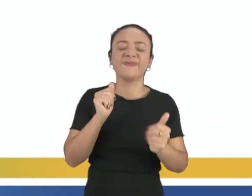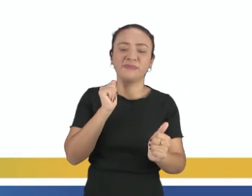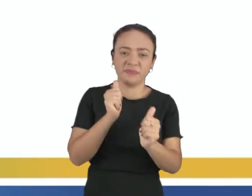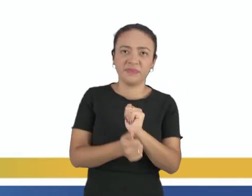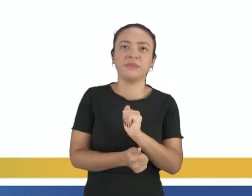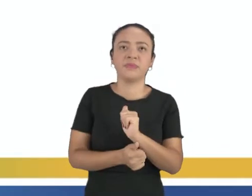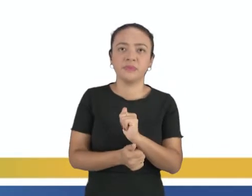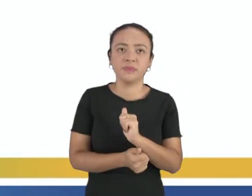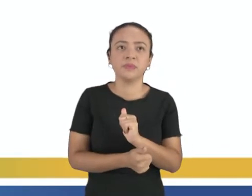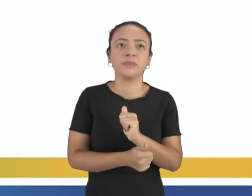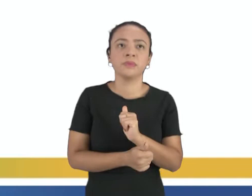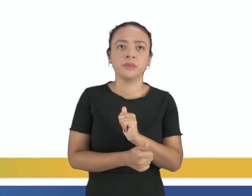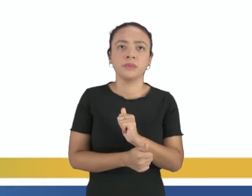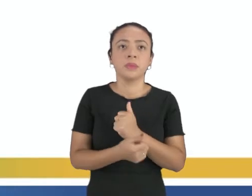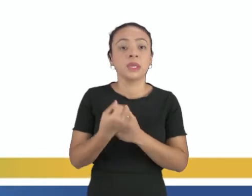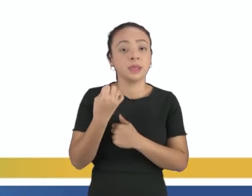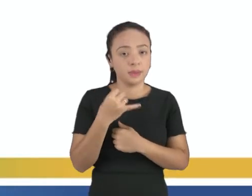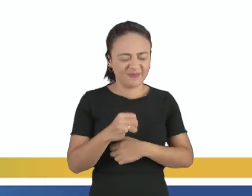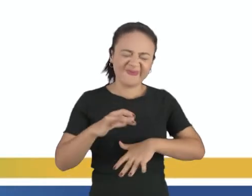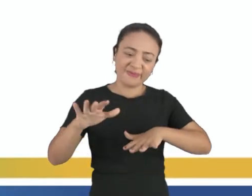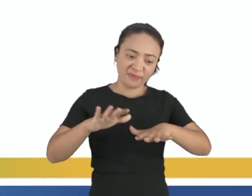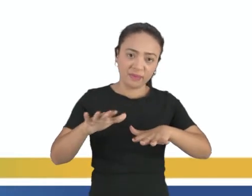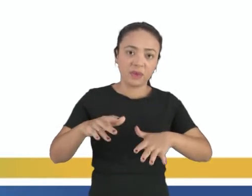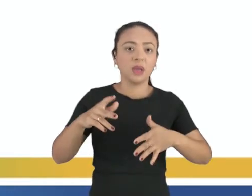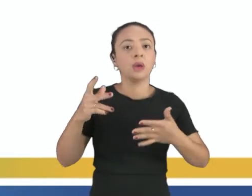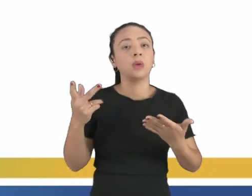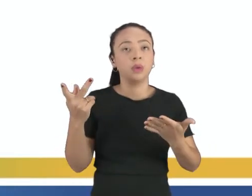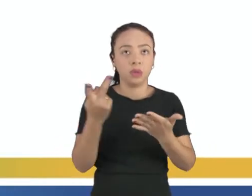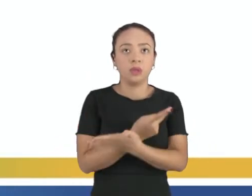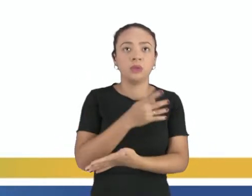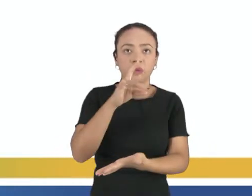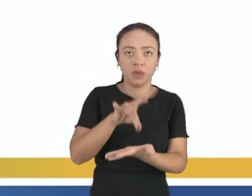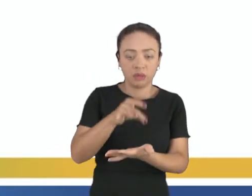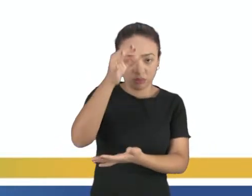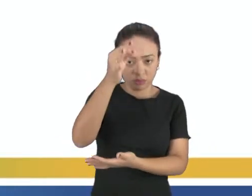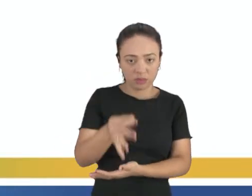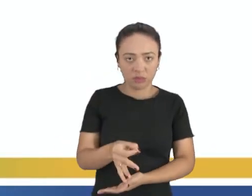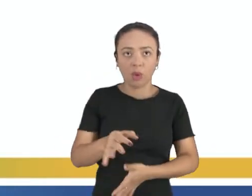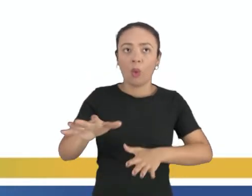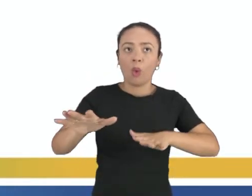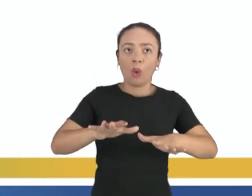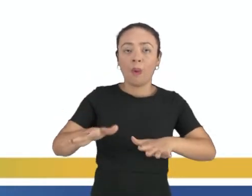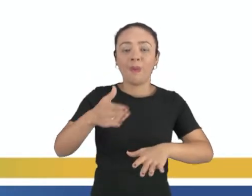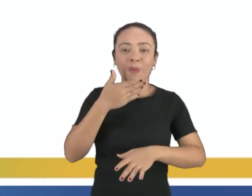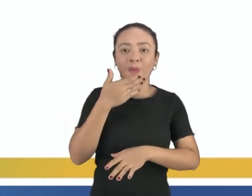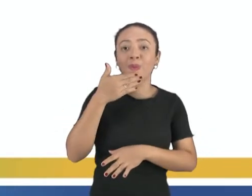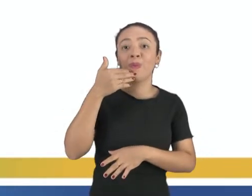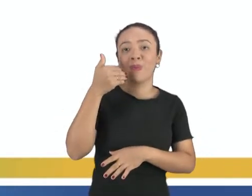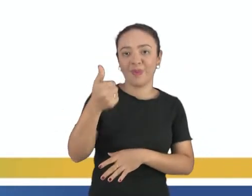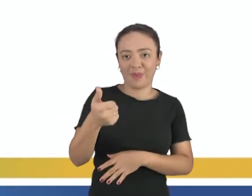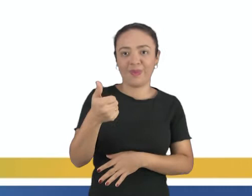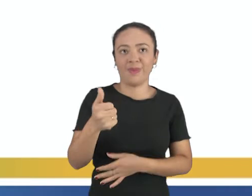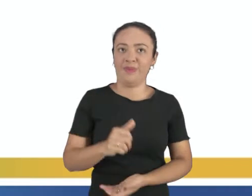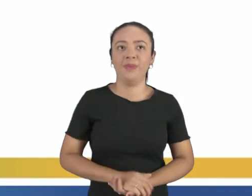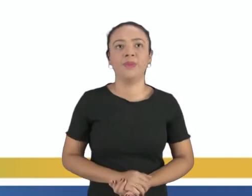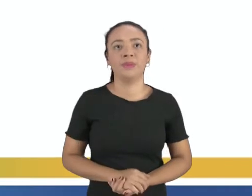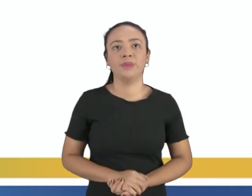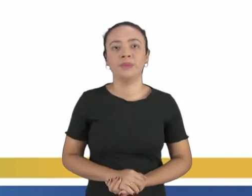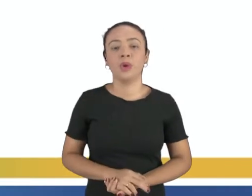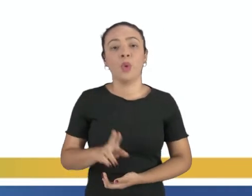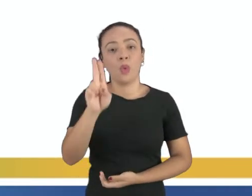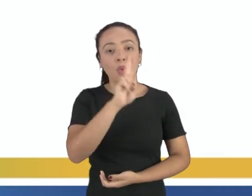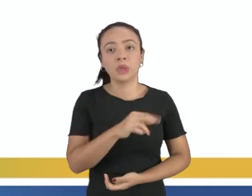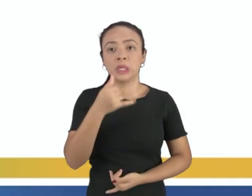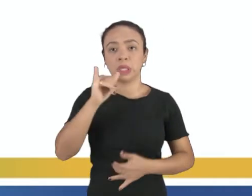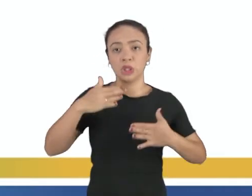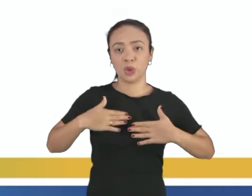atividade esportiva e que, realizadas de maneira adequada, tornam o movimento mais eficiente, gastando